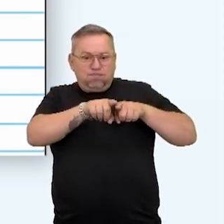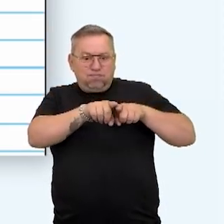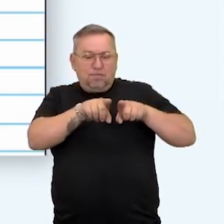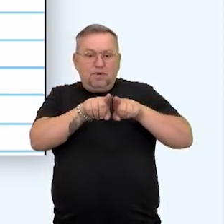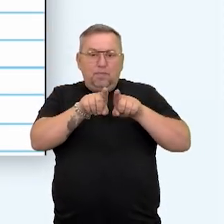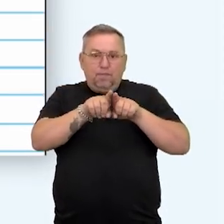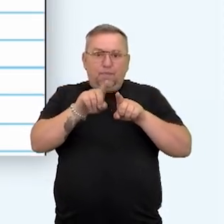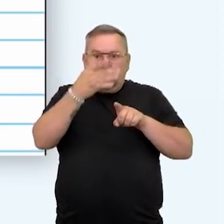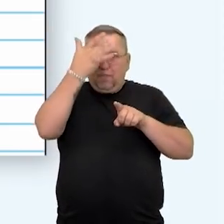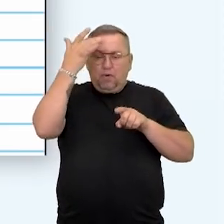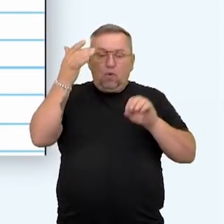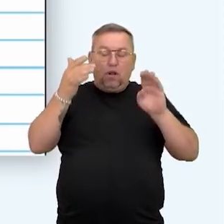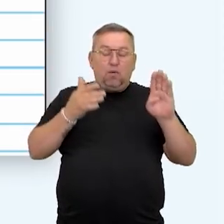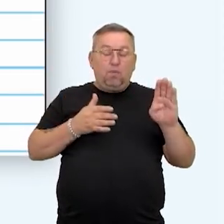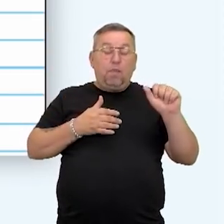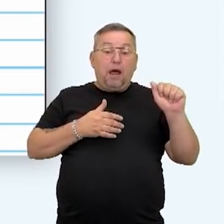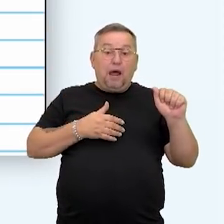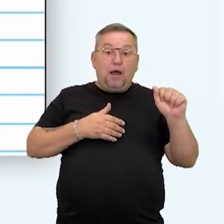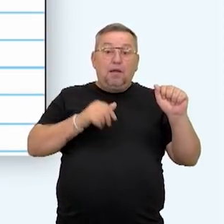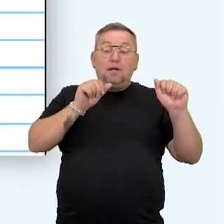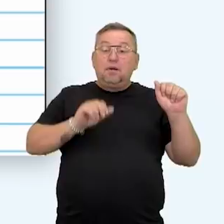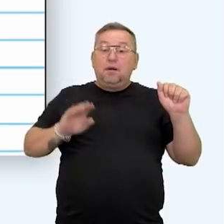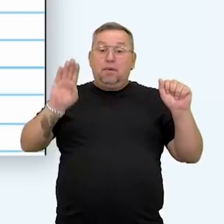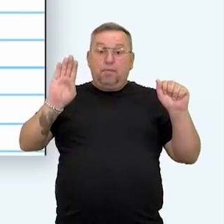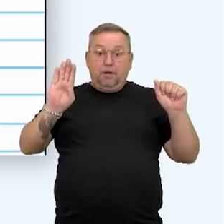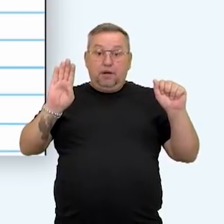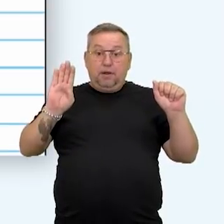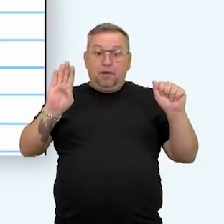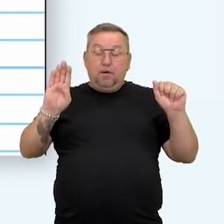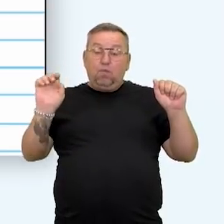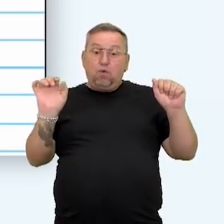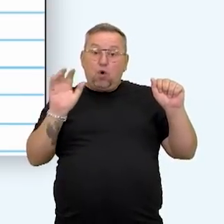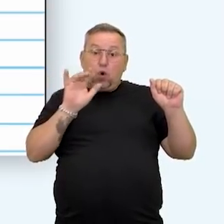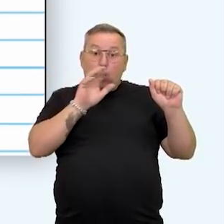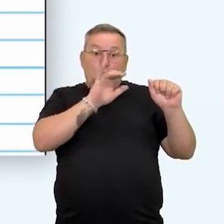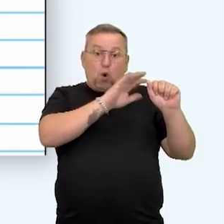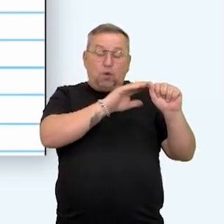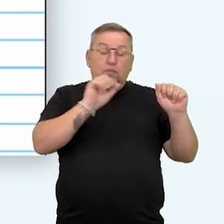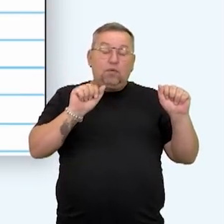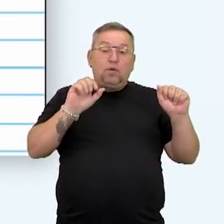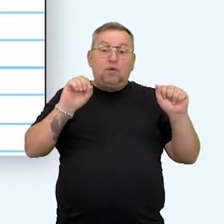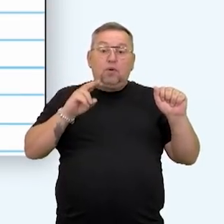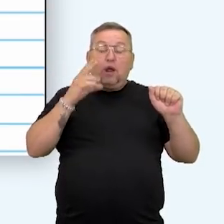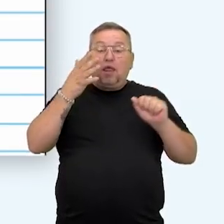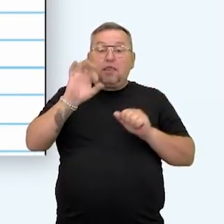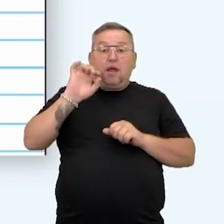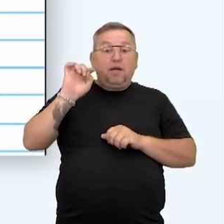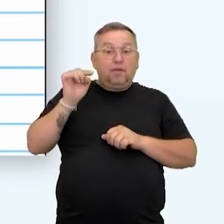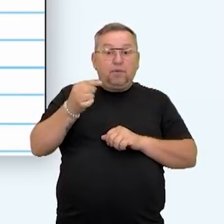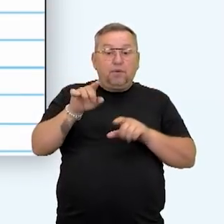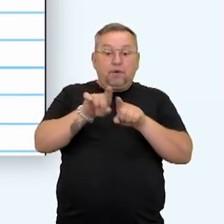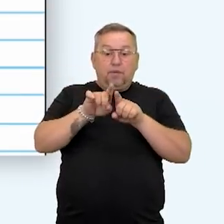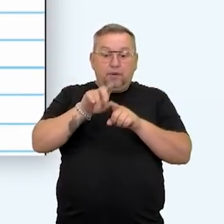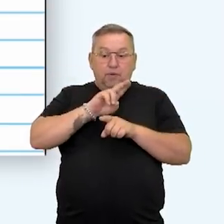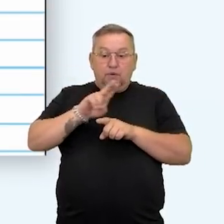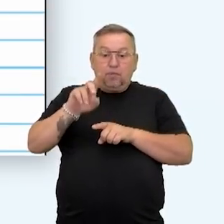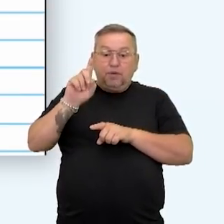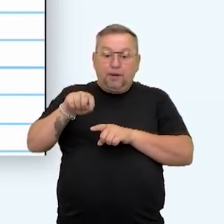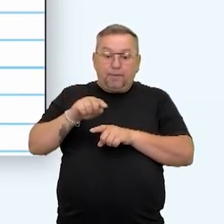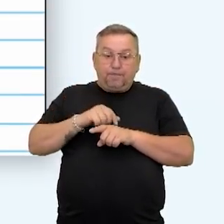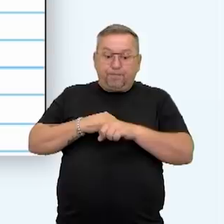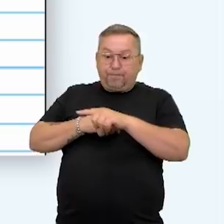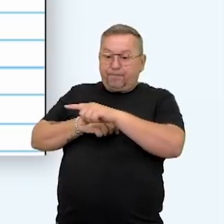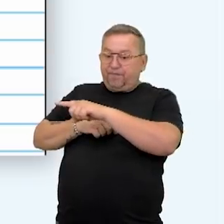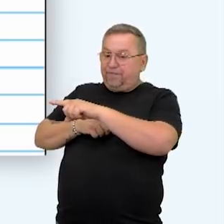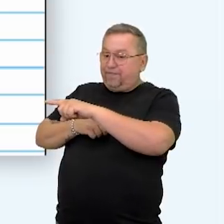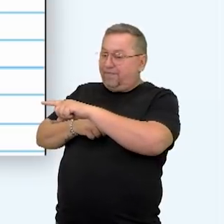de pessoas se deslocando para trabalhar e ou estudar entre 2 municípios é maior do que 10 mil. O nome técnico dado é